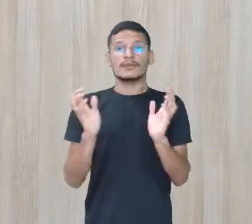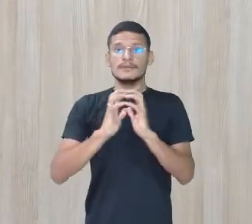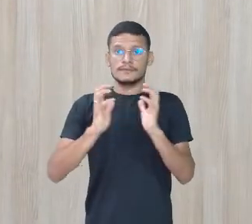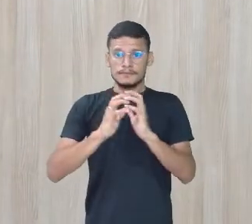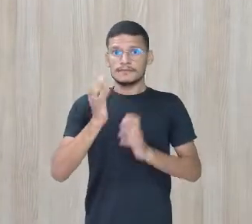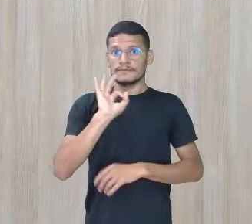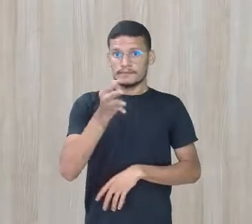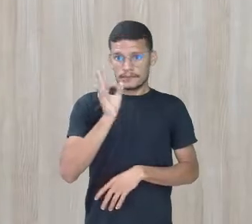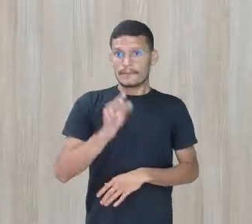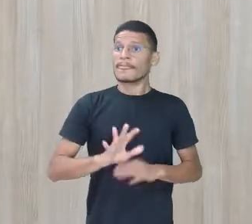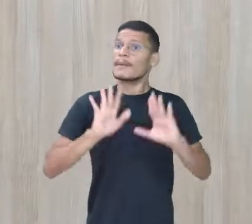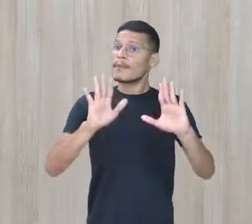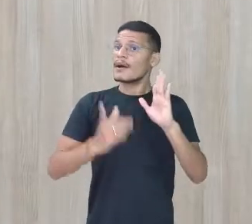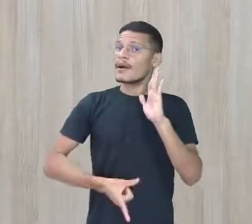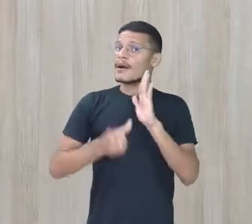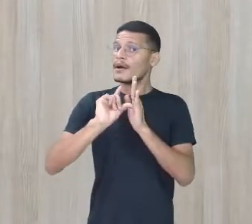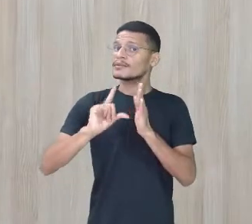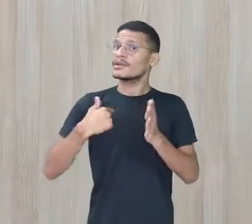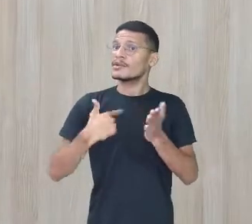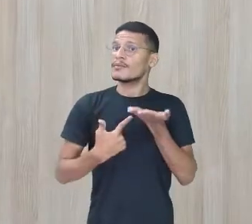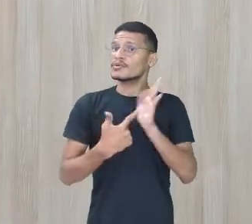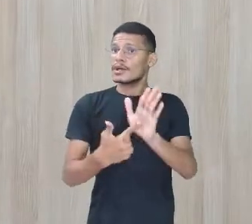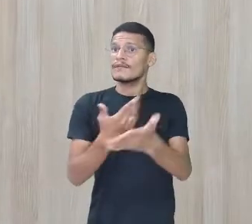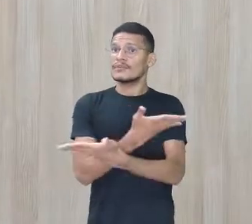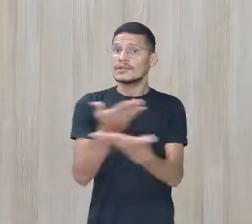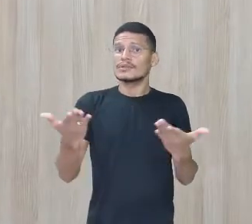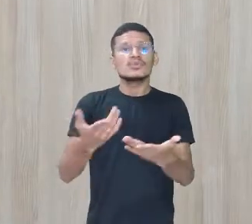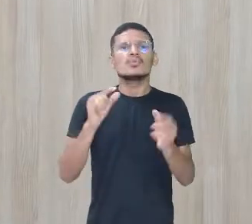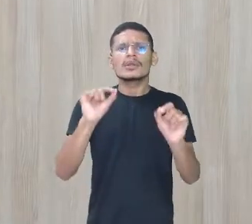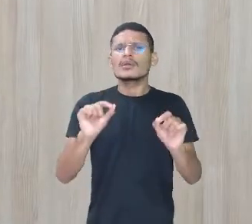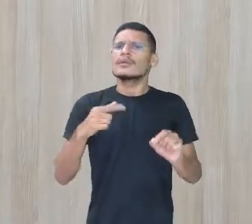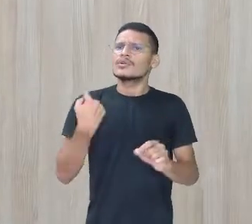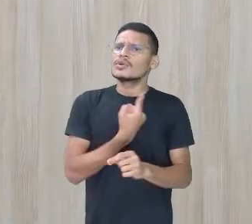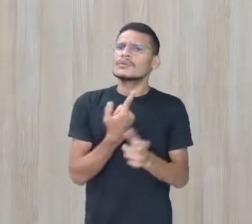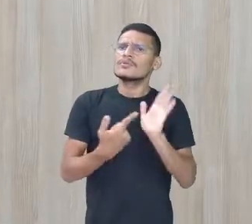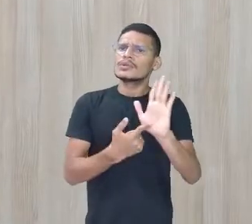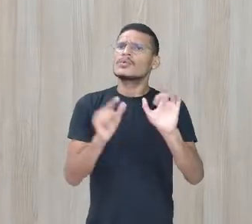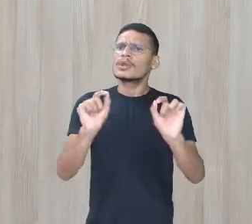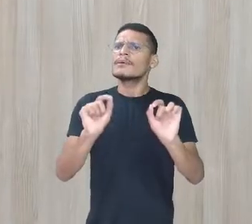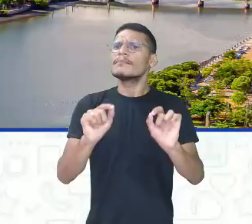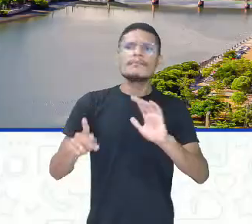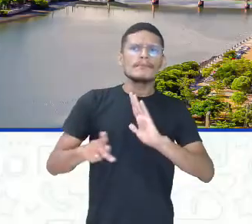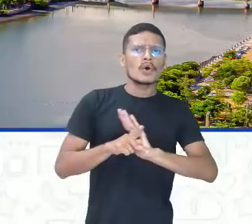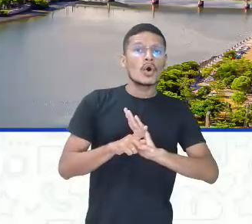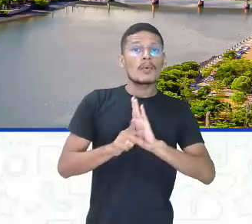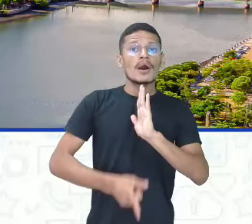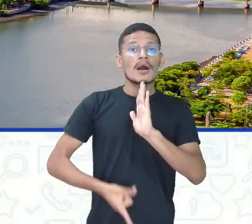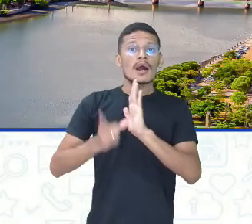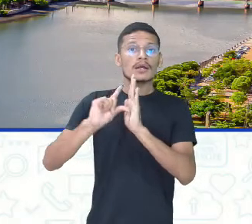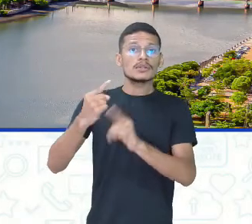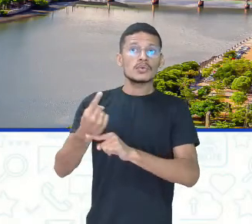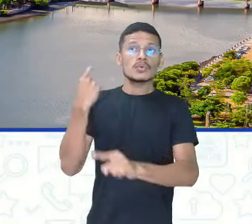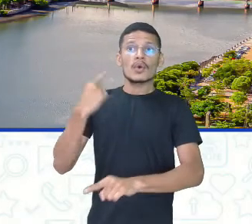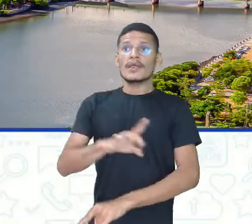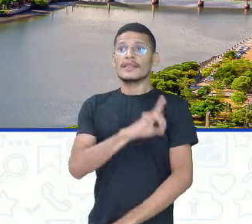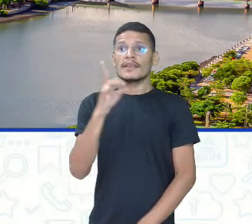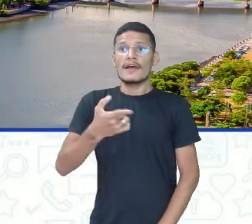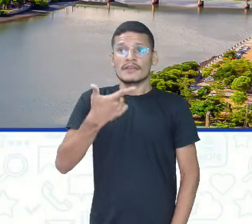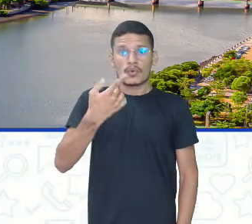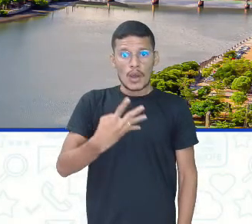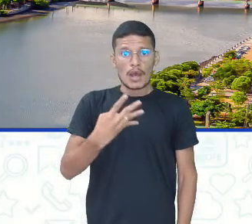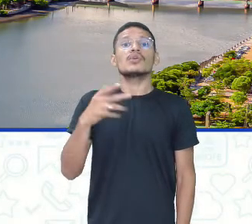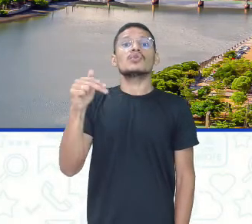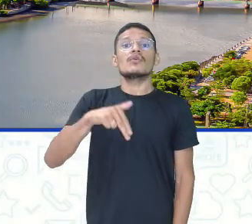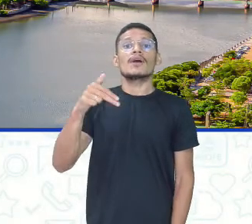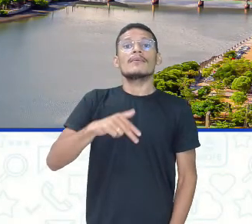na cidade do Recife. Mas antes da gente tocar nesse ponto, a gente precisa destacar aqui, gente, que antes de ontem, no dia 24 de novembro,